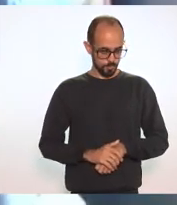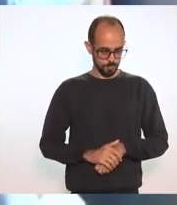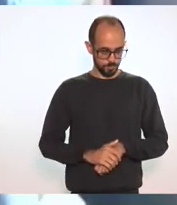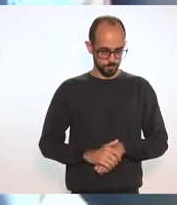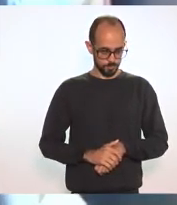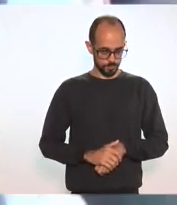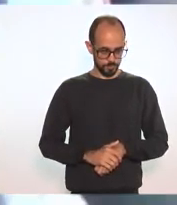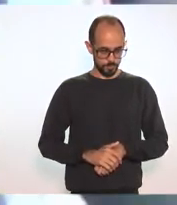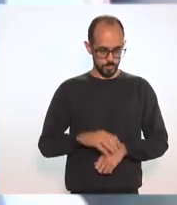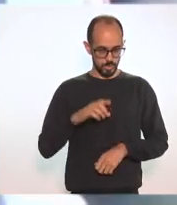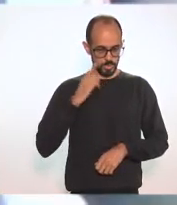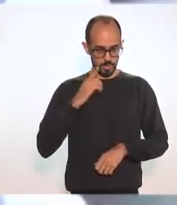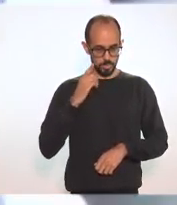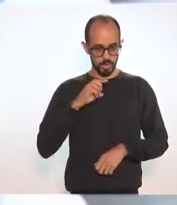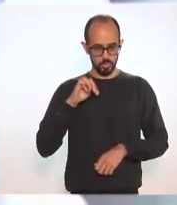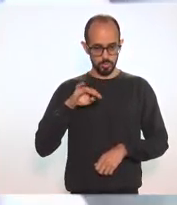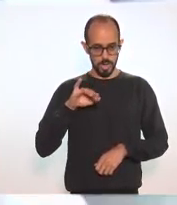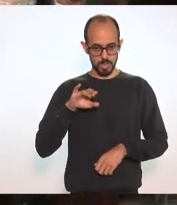Deputado Márcio Pacheco.